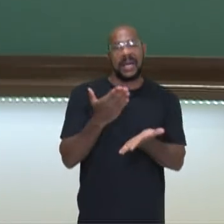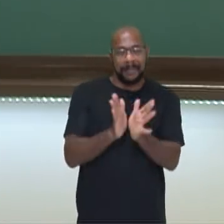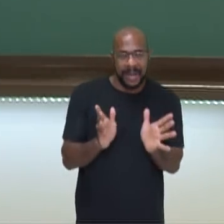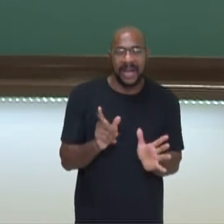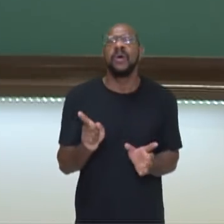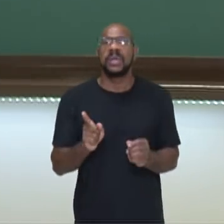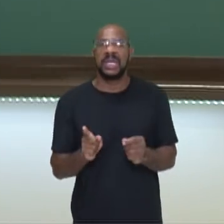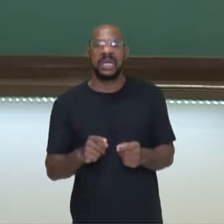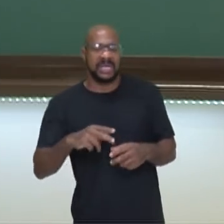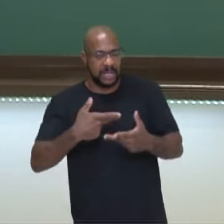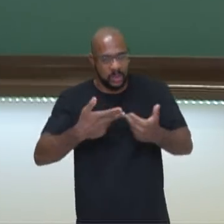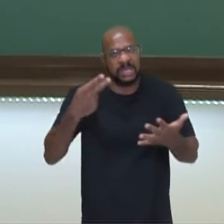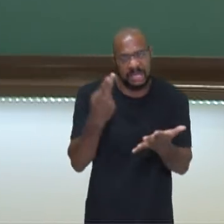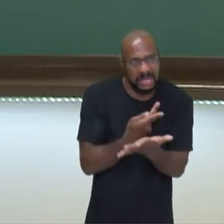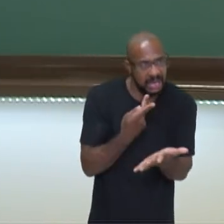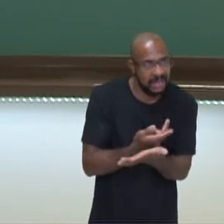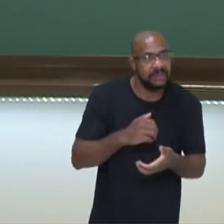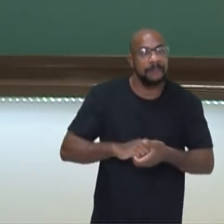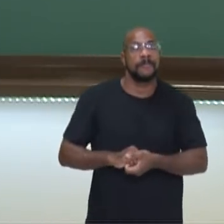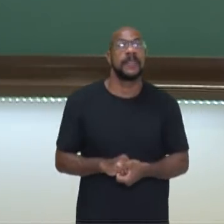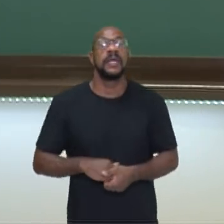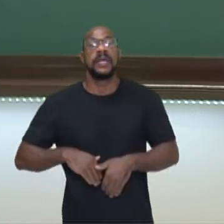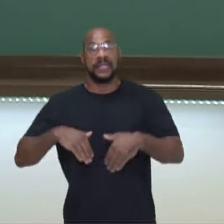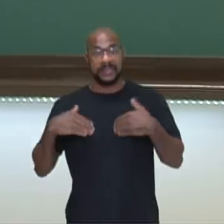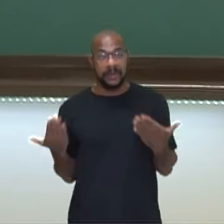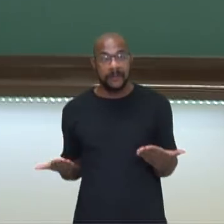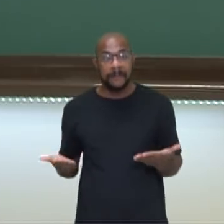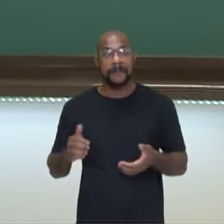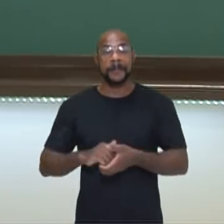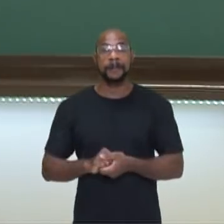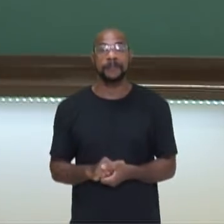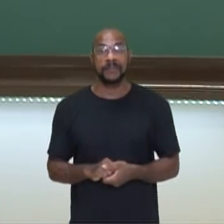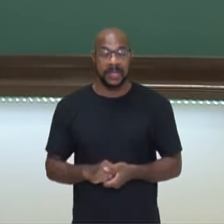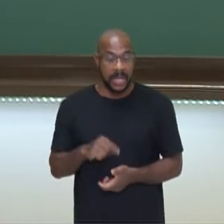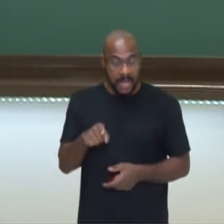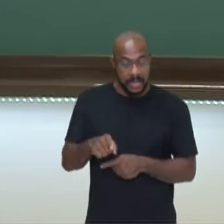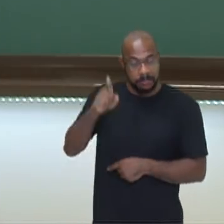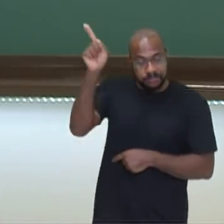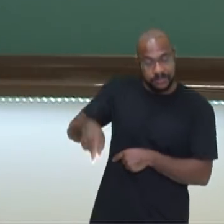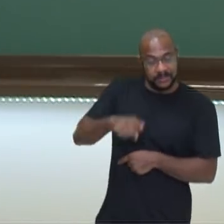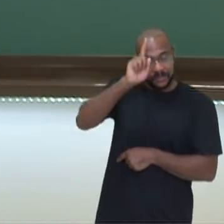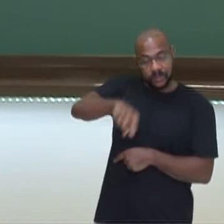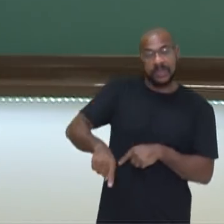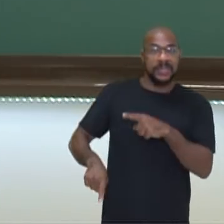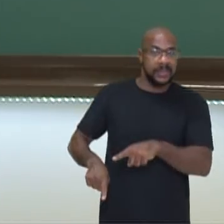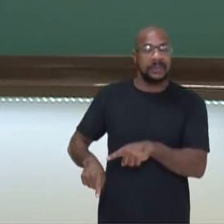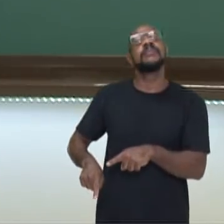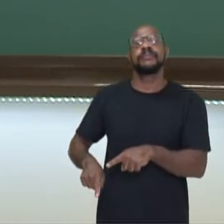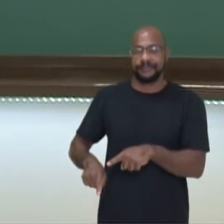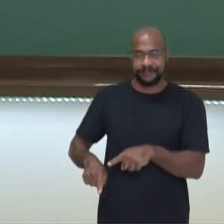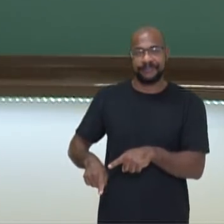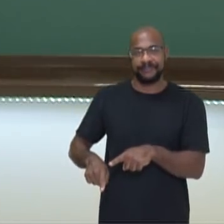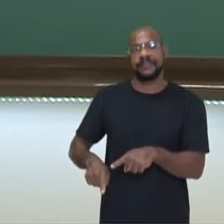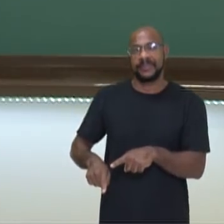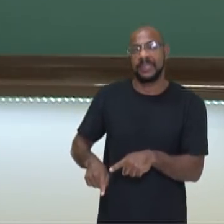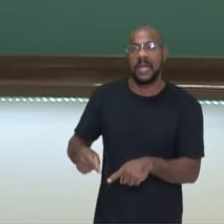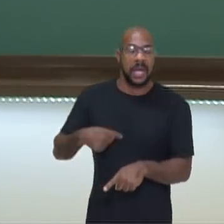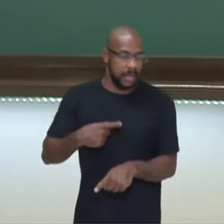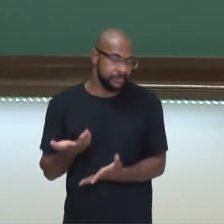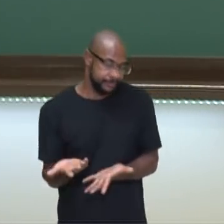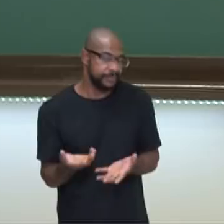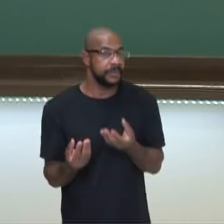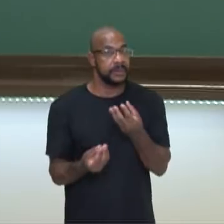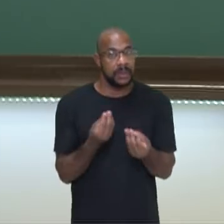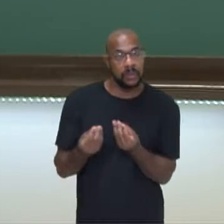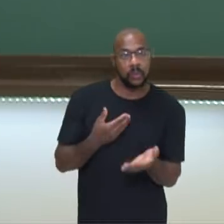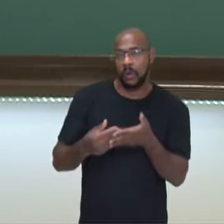esquema, a comissão verificadora de poderes excluía essa pessoa alegando qualquer tipo de fraude, de erro, de